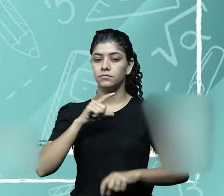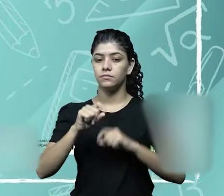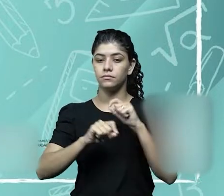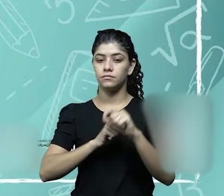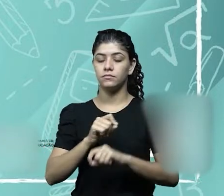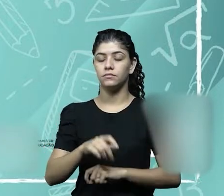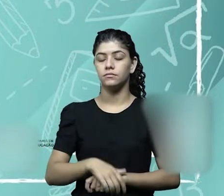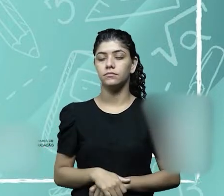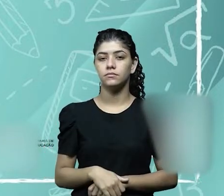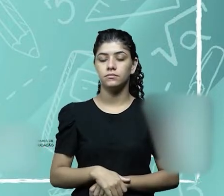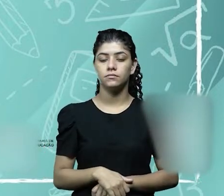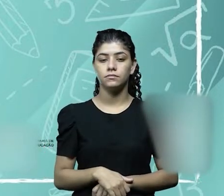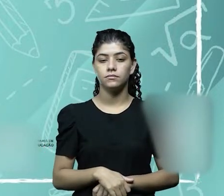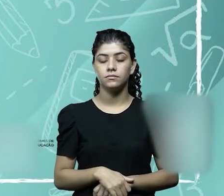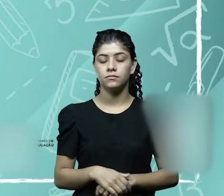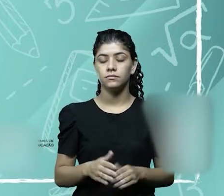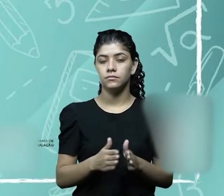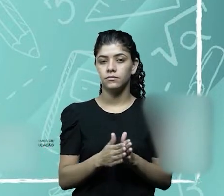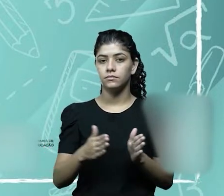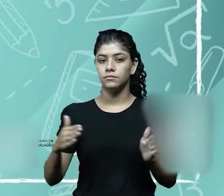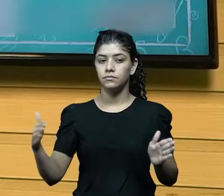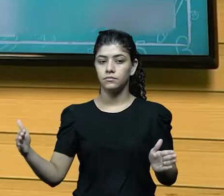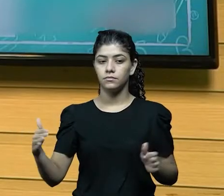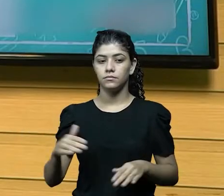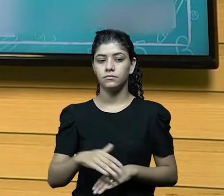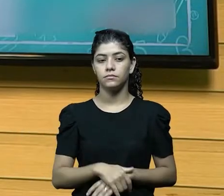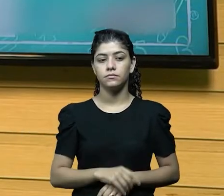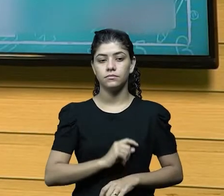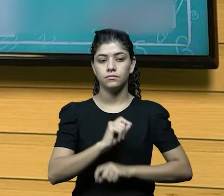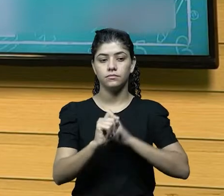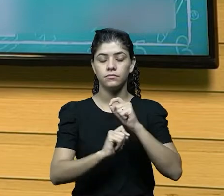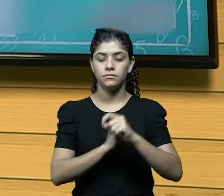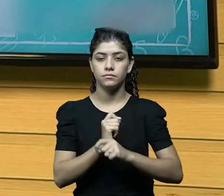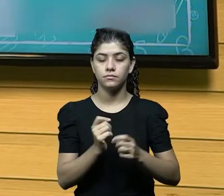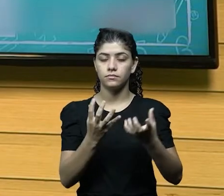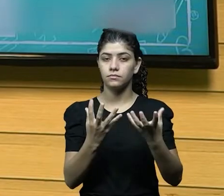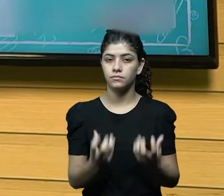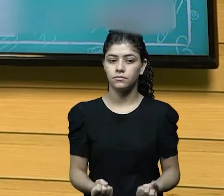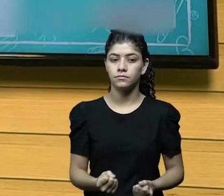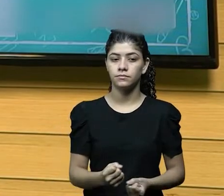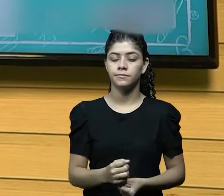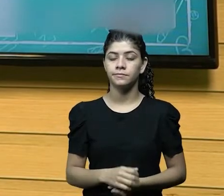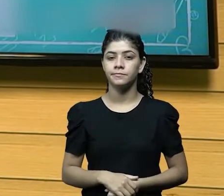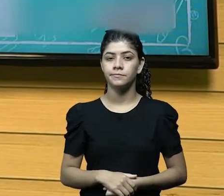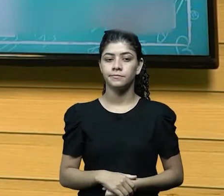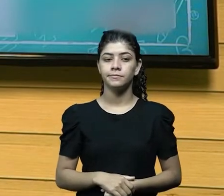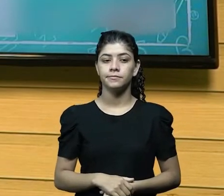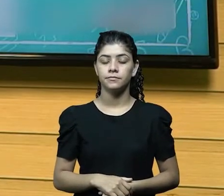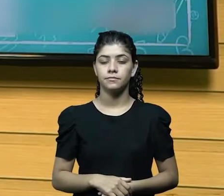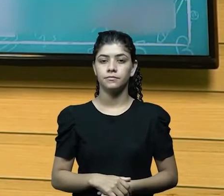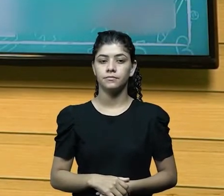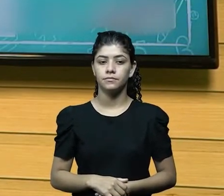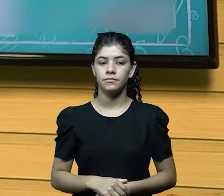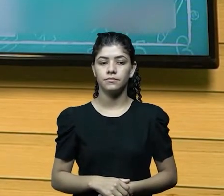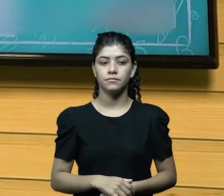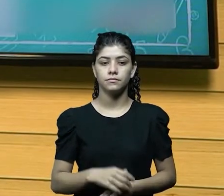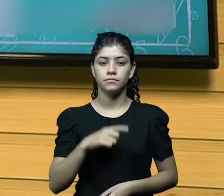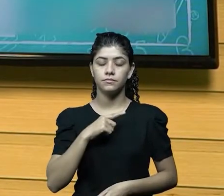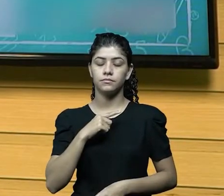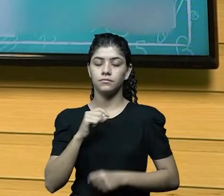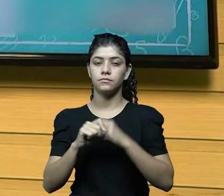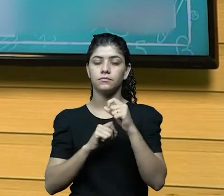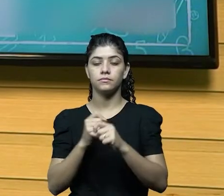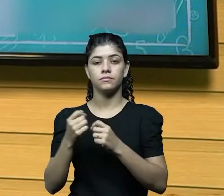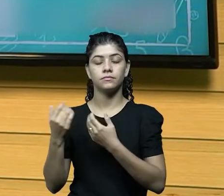dois, o cursor que vai percorrer toda a régua fixa, ela como ela é graduada, um daqueles